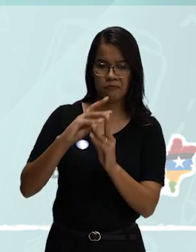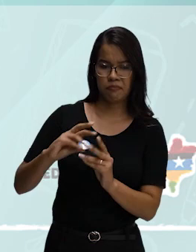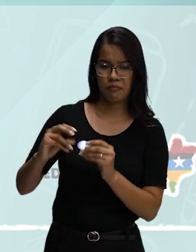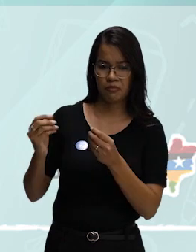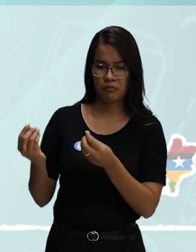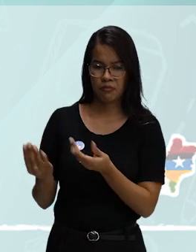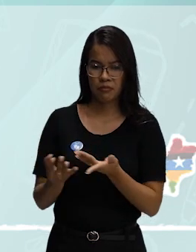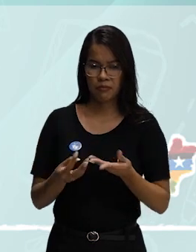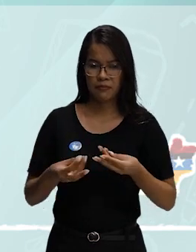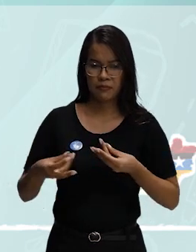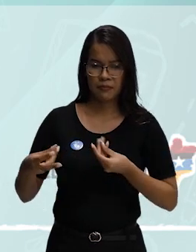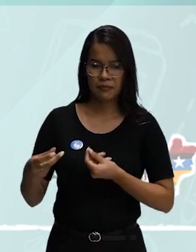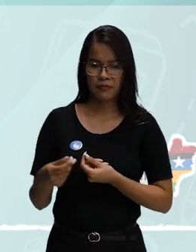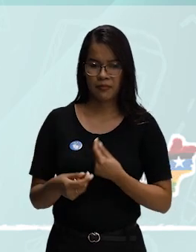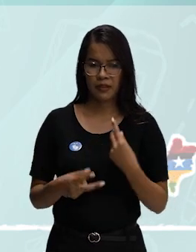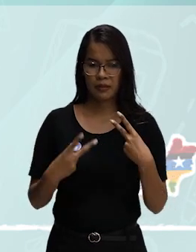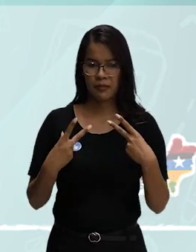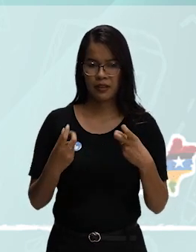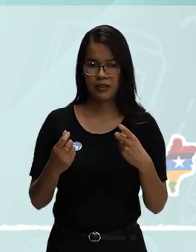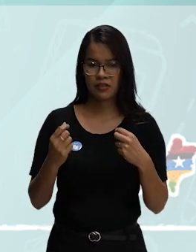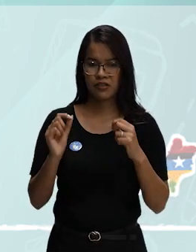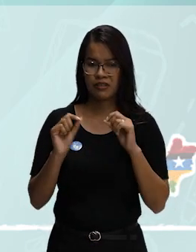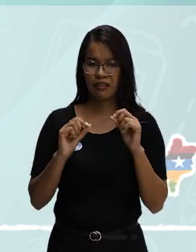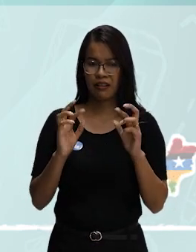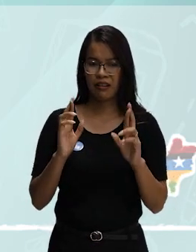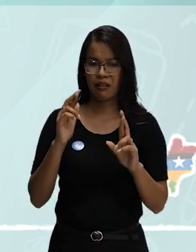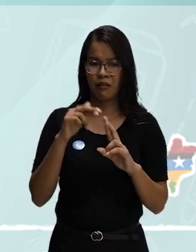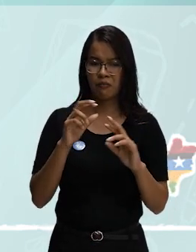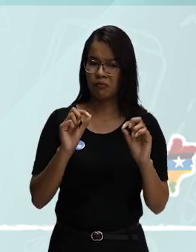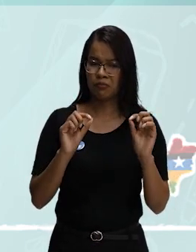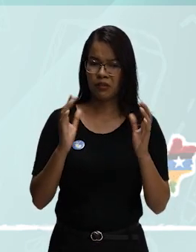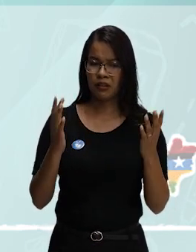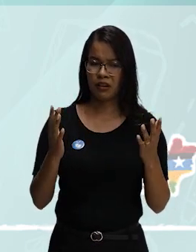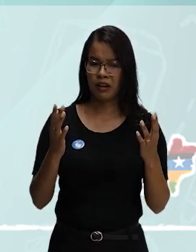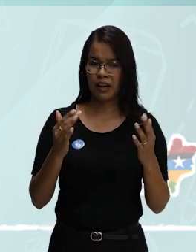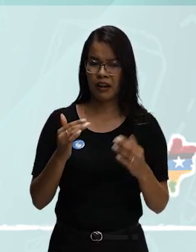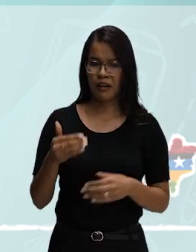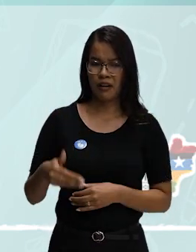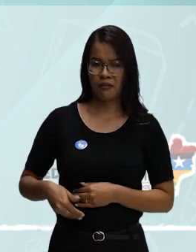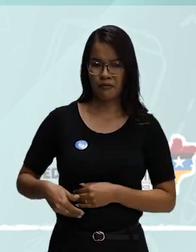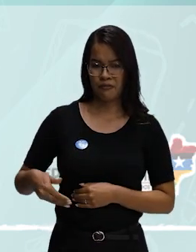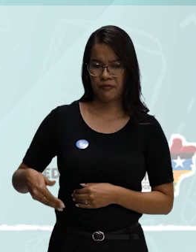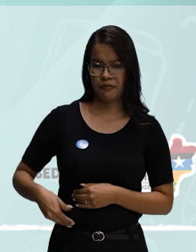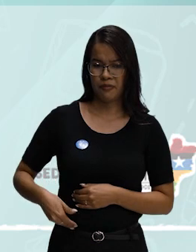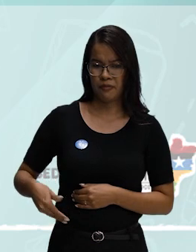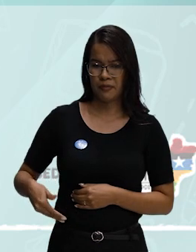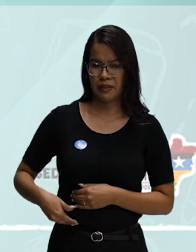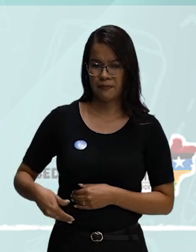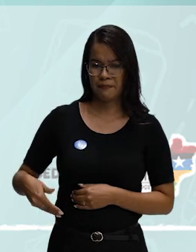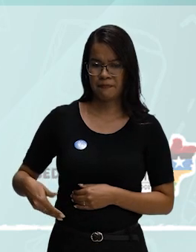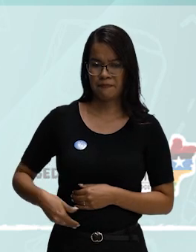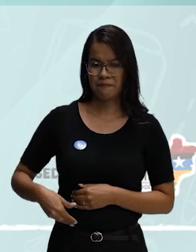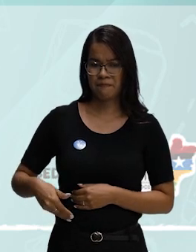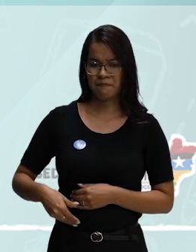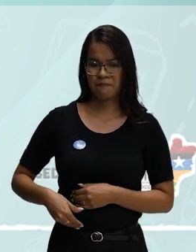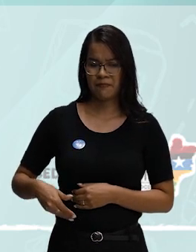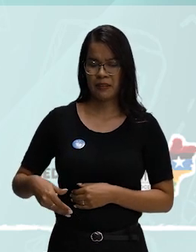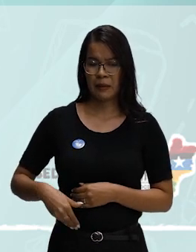cadavéricas, observem. Isso aqui remete-se a quê? À fome, à miséria, a um